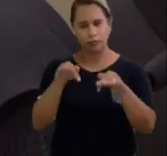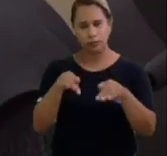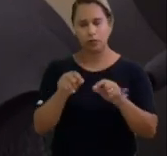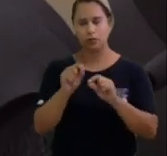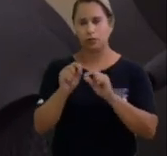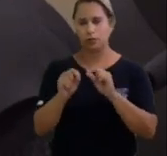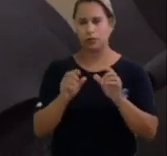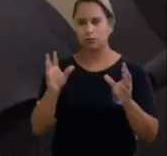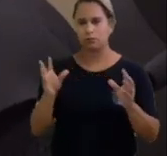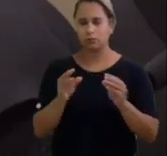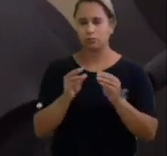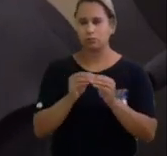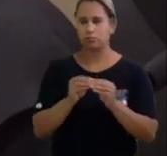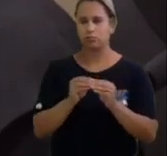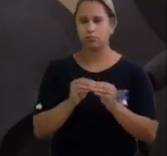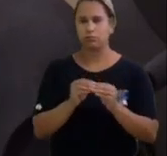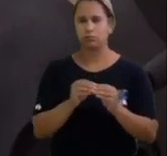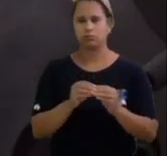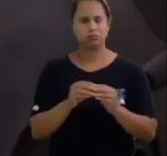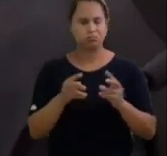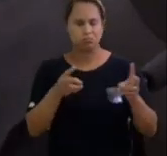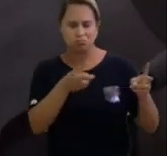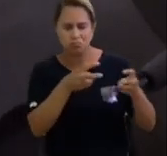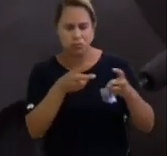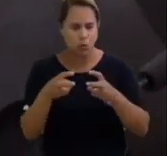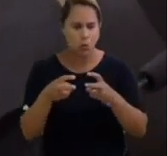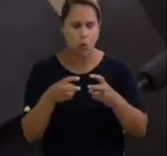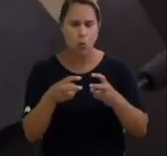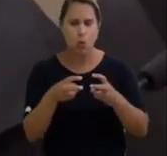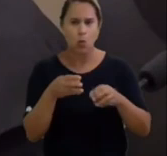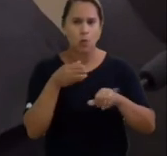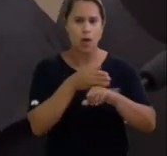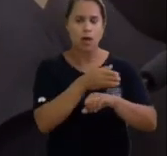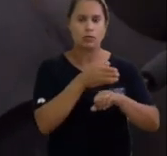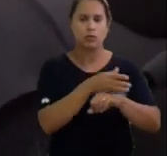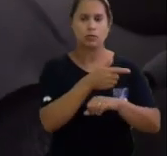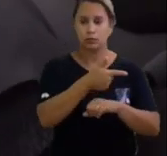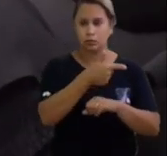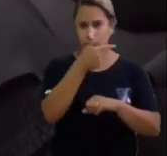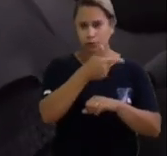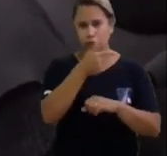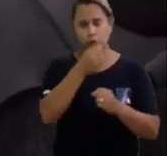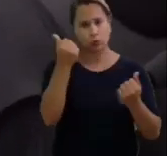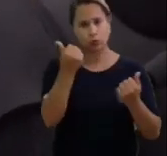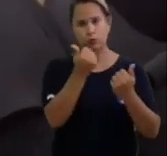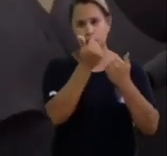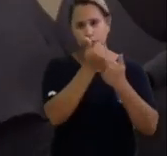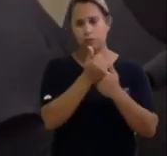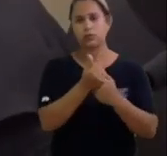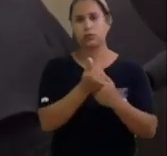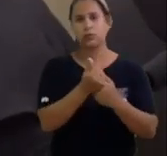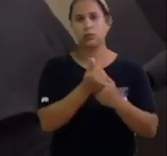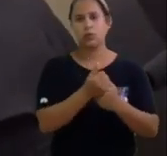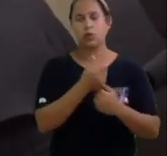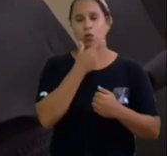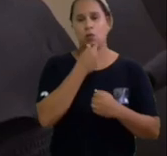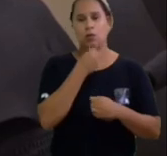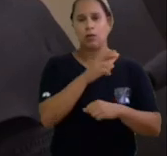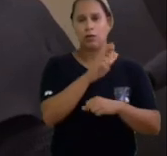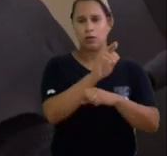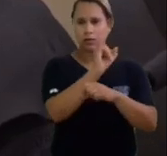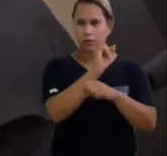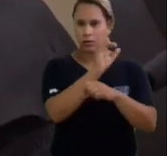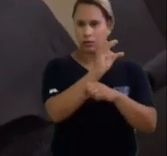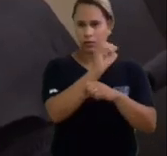não identificamos participação do segundo suplente, o senhor Ricardo Augusto Guerra, devendo ser afastado da sua